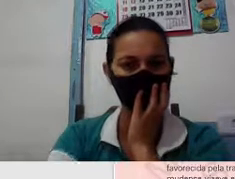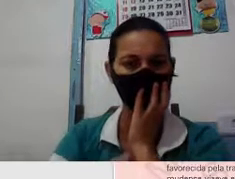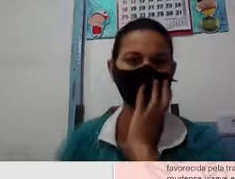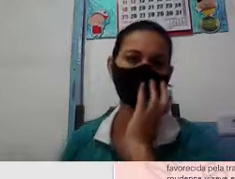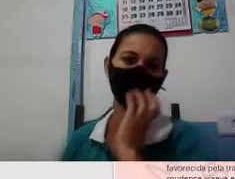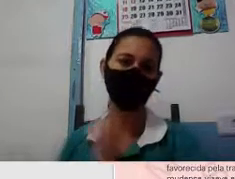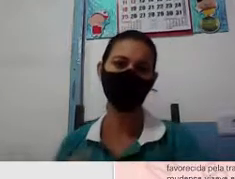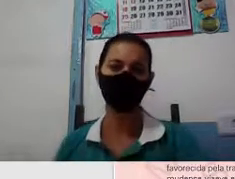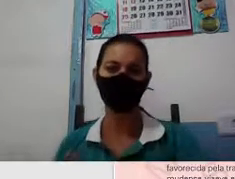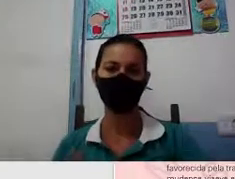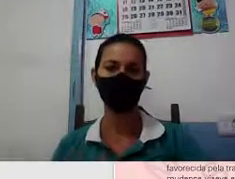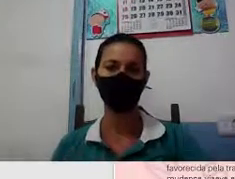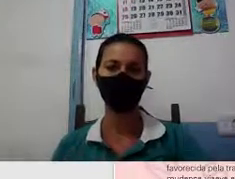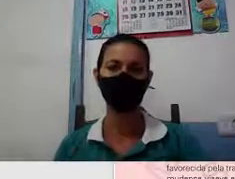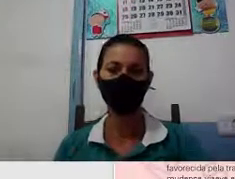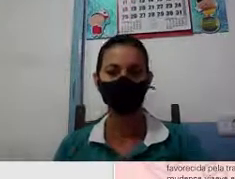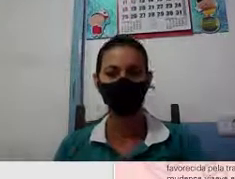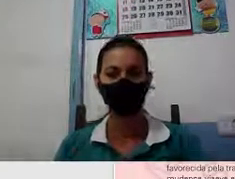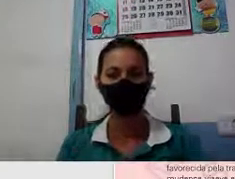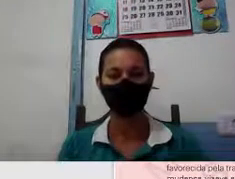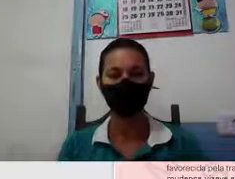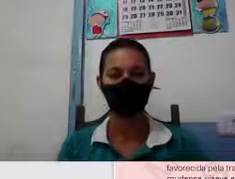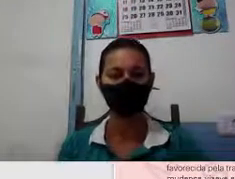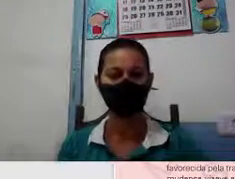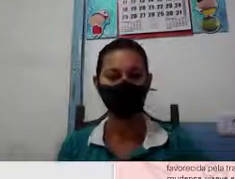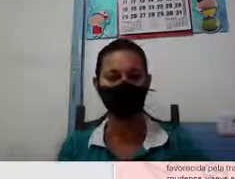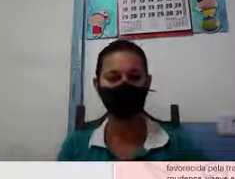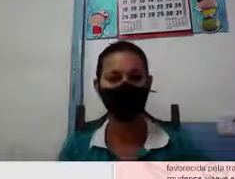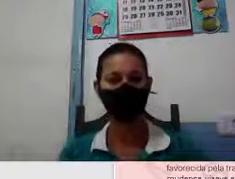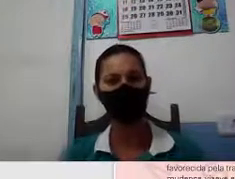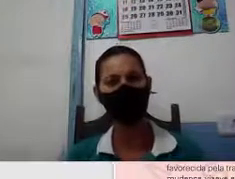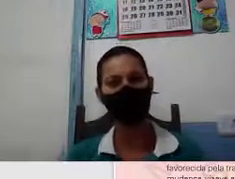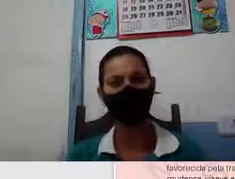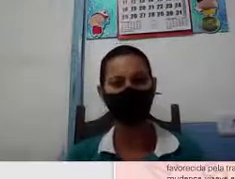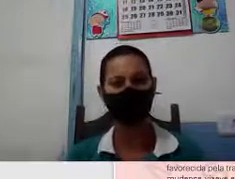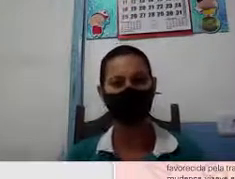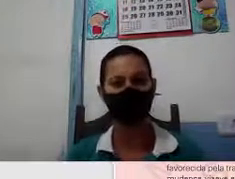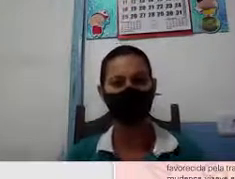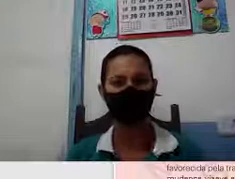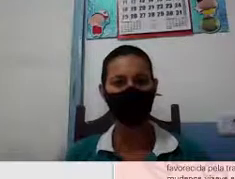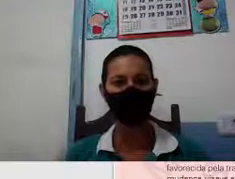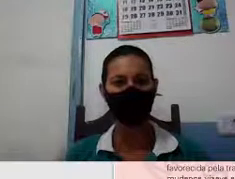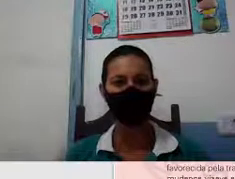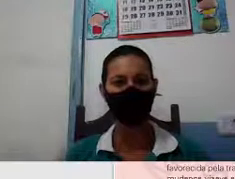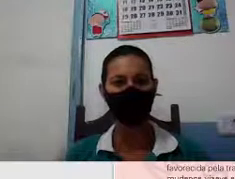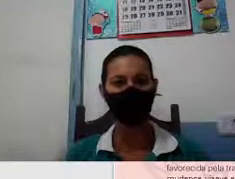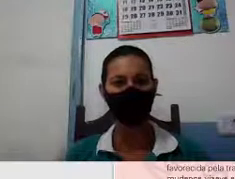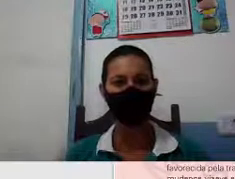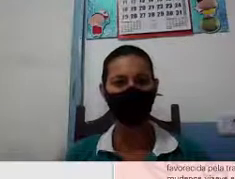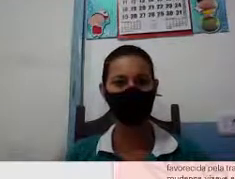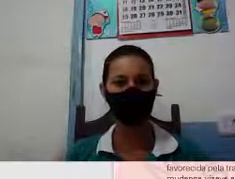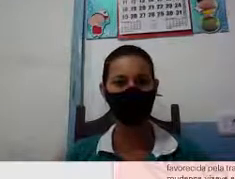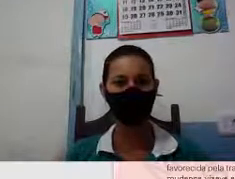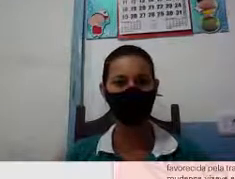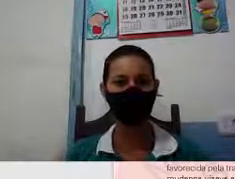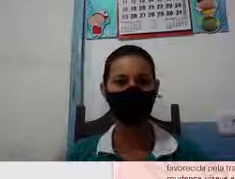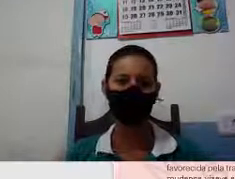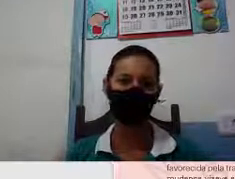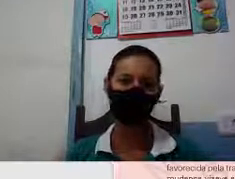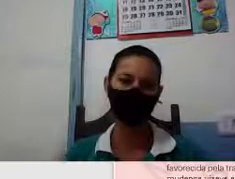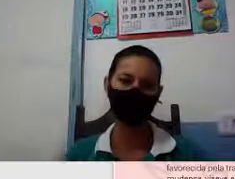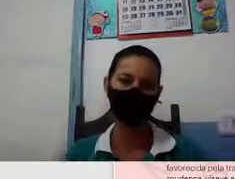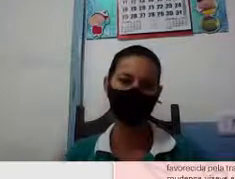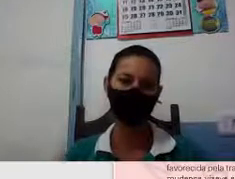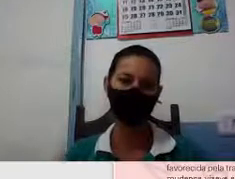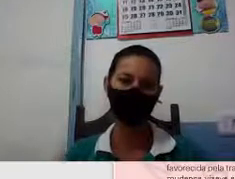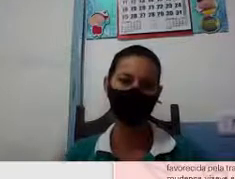o primeiro-ministro do rei, Dom José I, o Marquês de Pombal, agia e manifestava-se de maneira